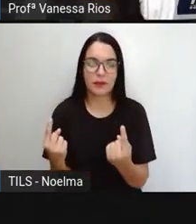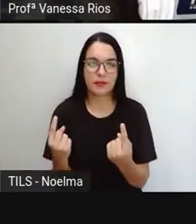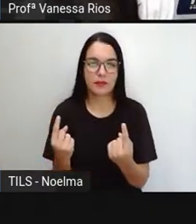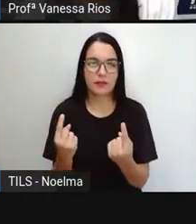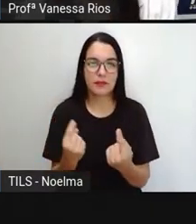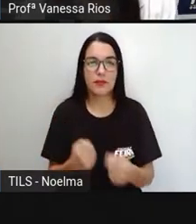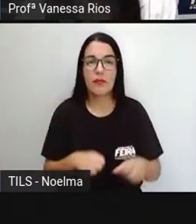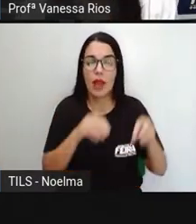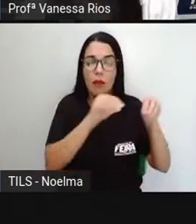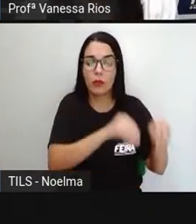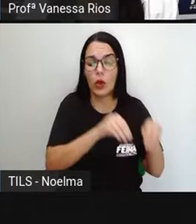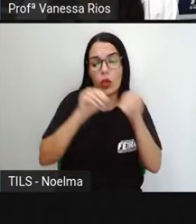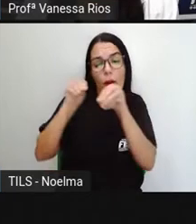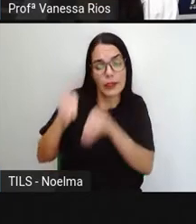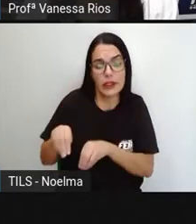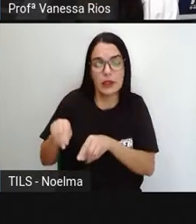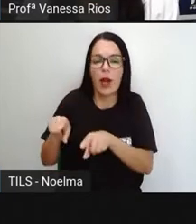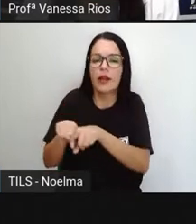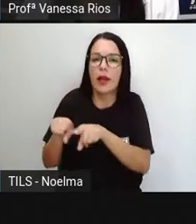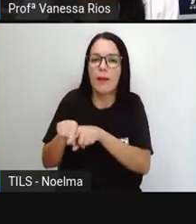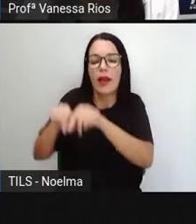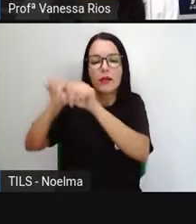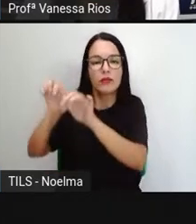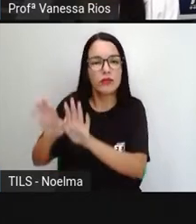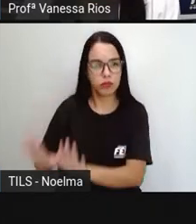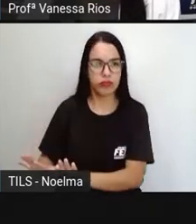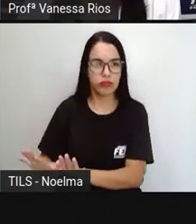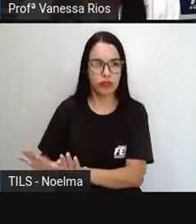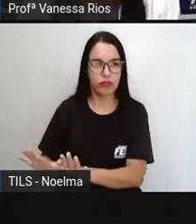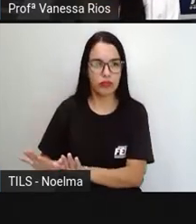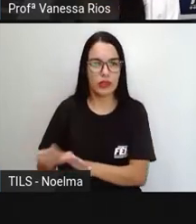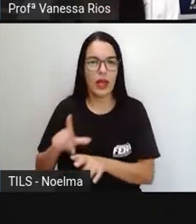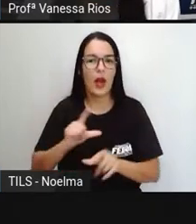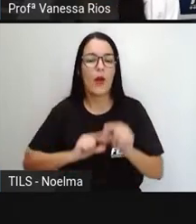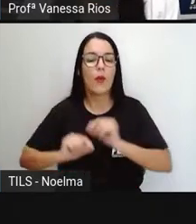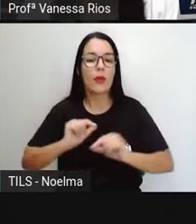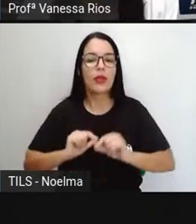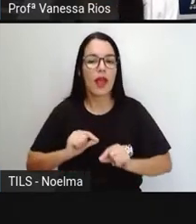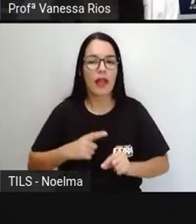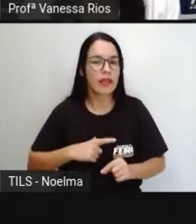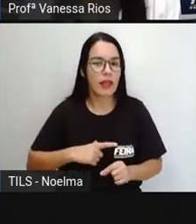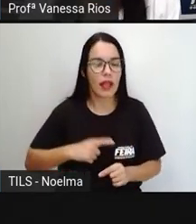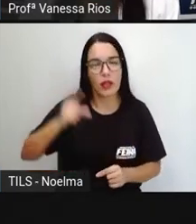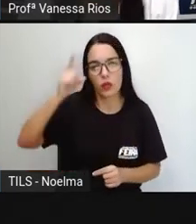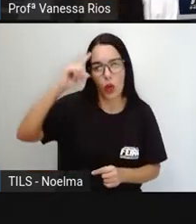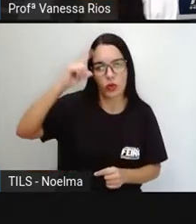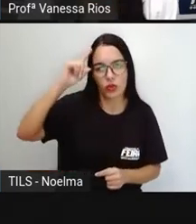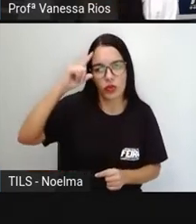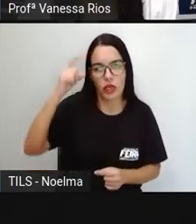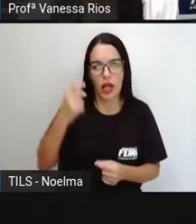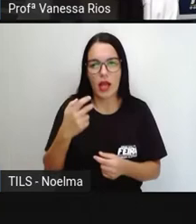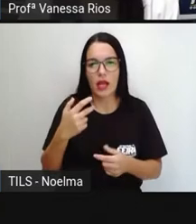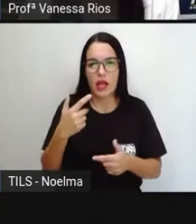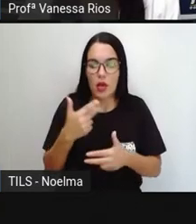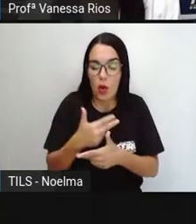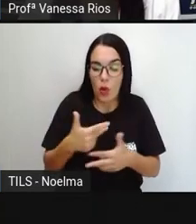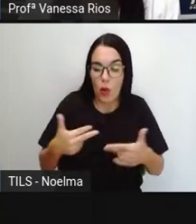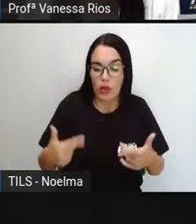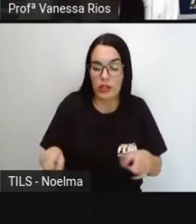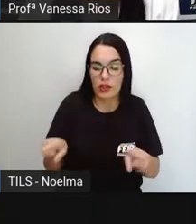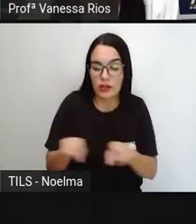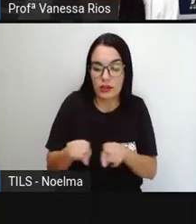e sedentarismo. Hábitos ou modos de vida em relação ao ser humano, em relação às